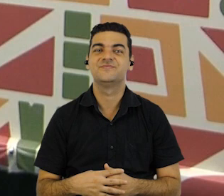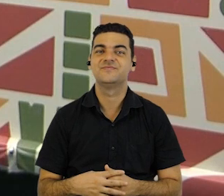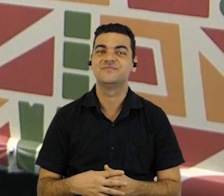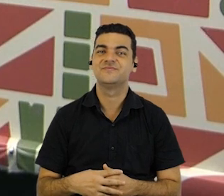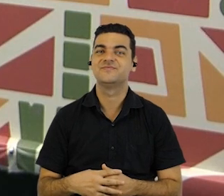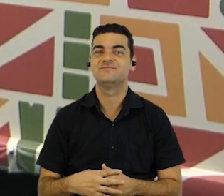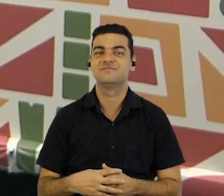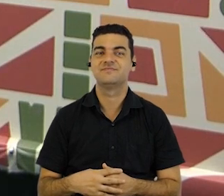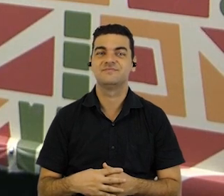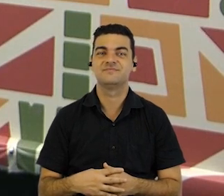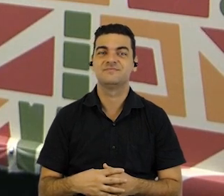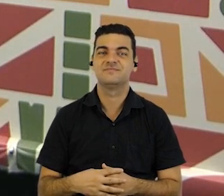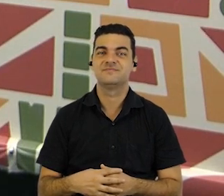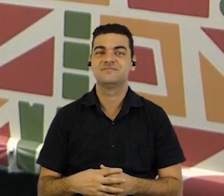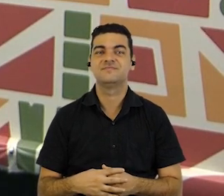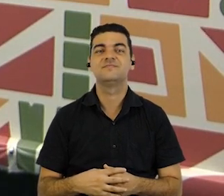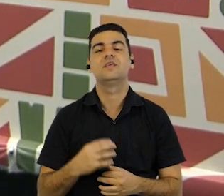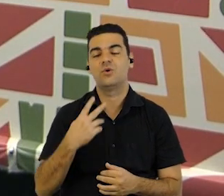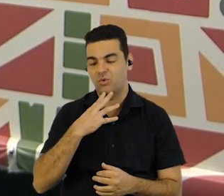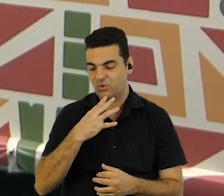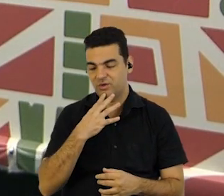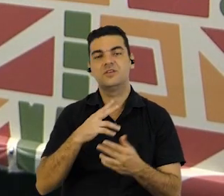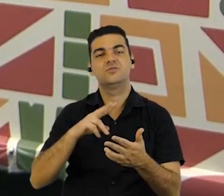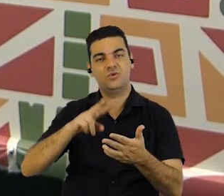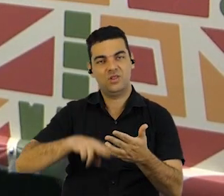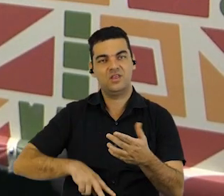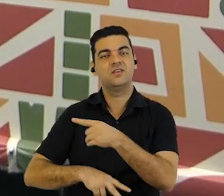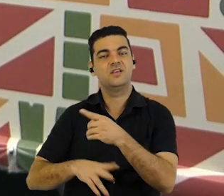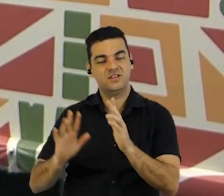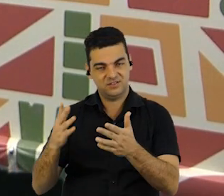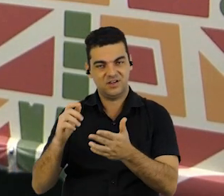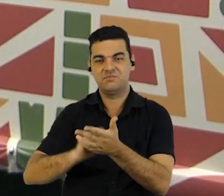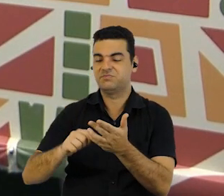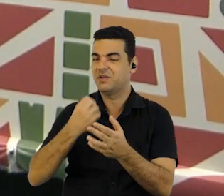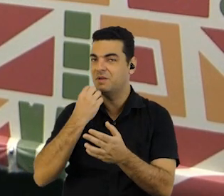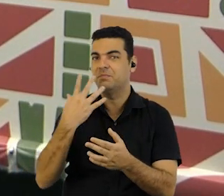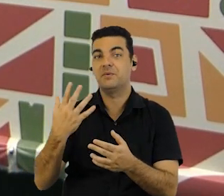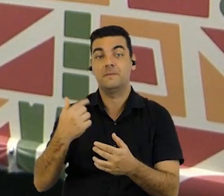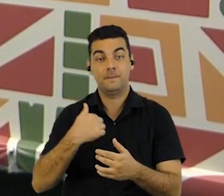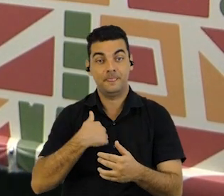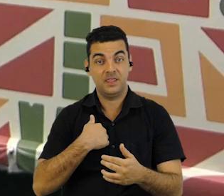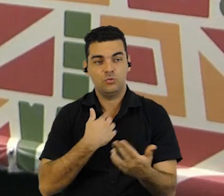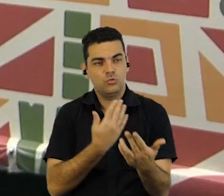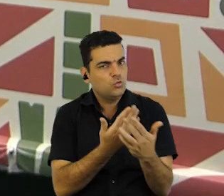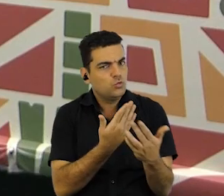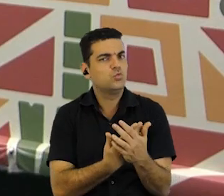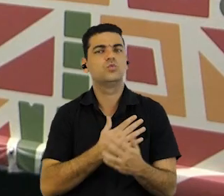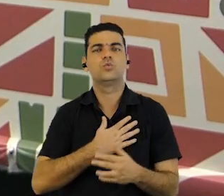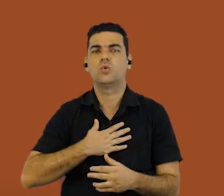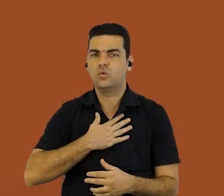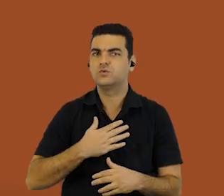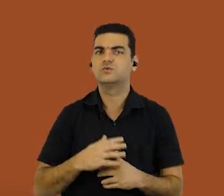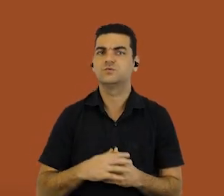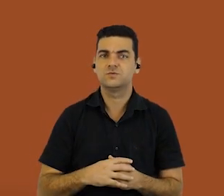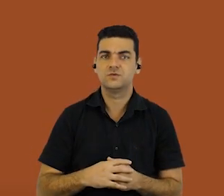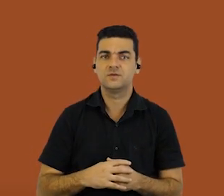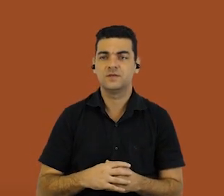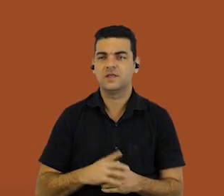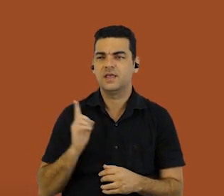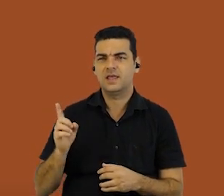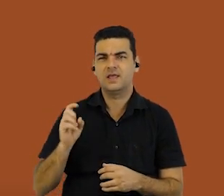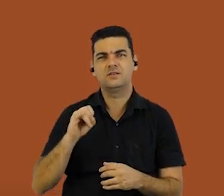sim, eu tenho visto algumas produções dela e elas têm colaborado no meu processo formativo, né?